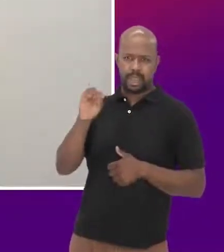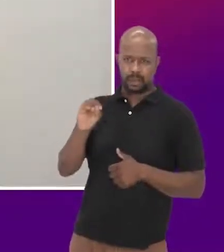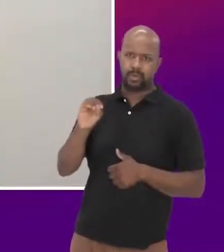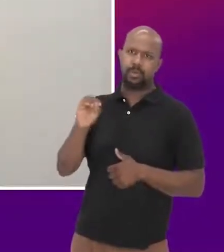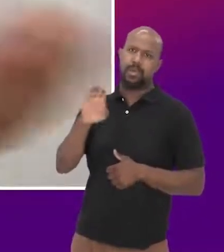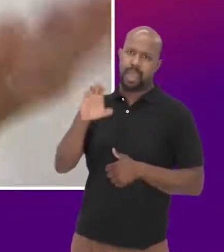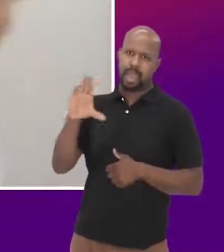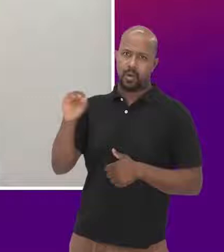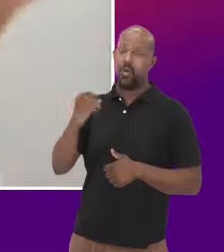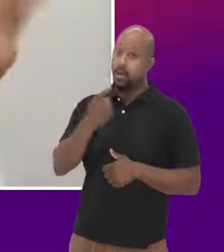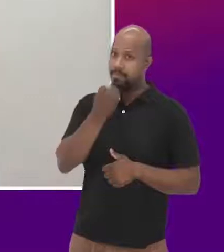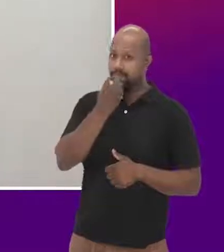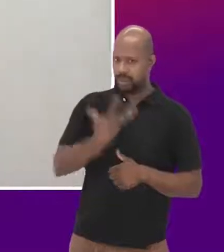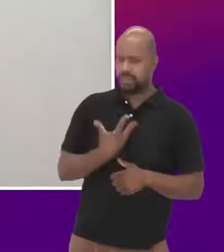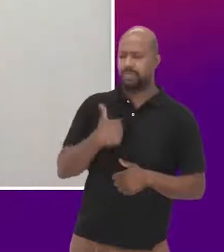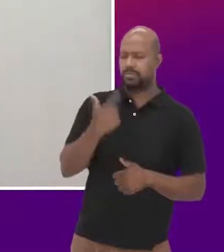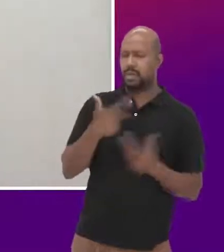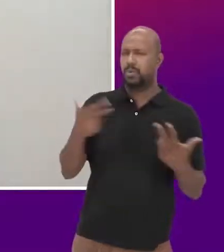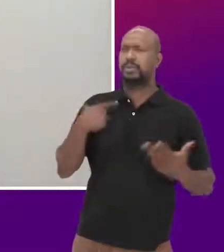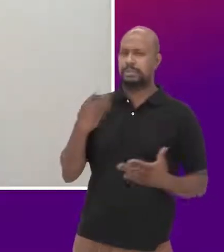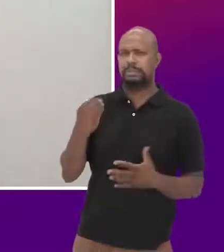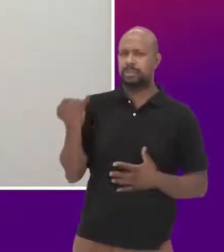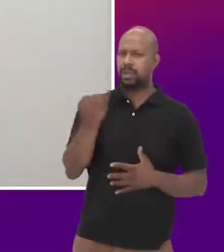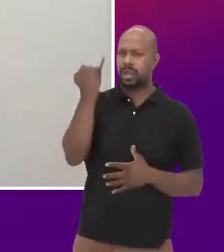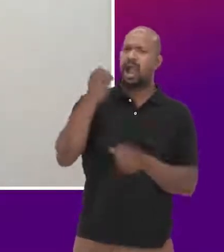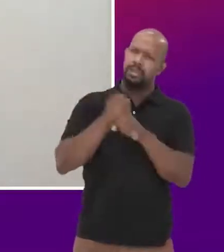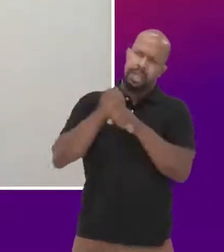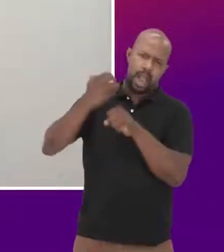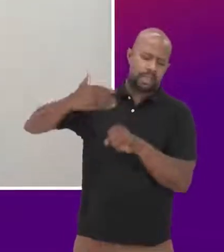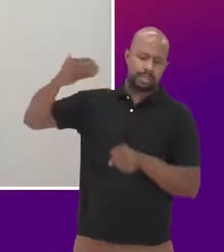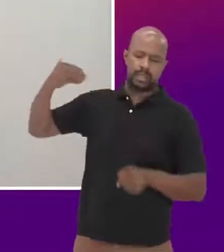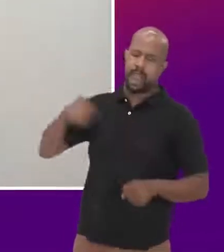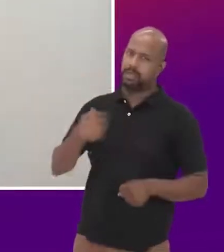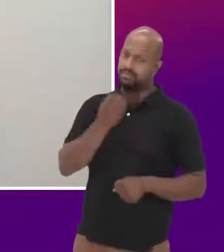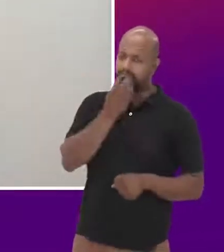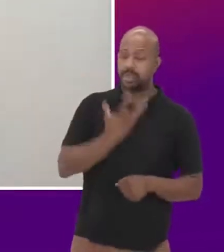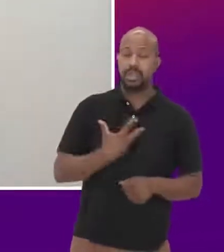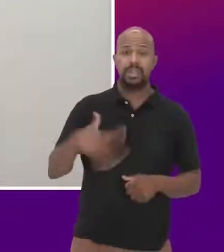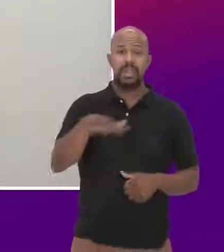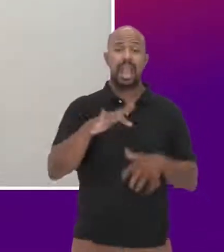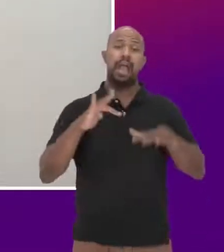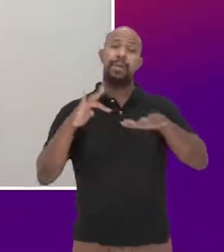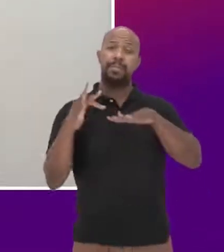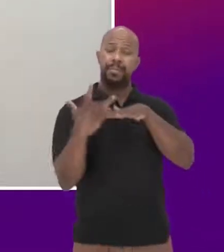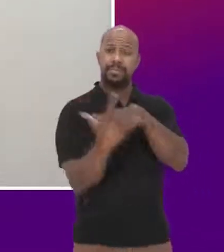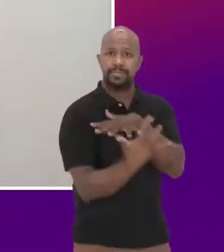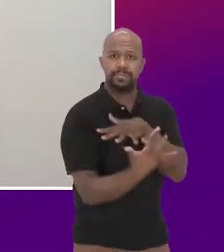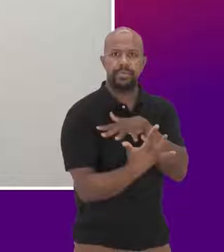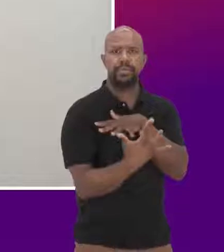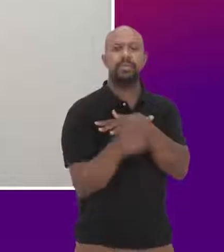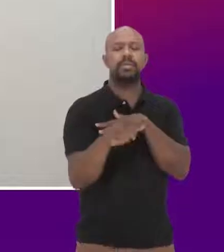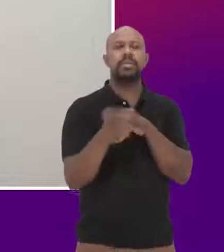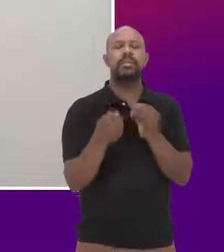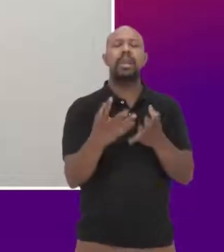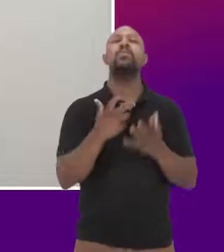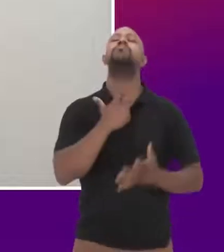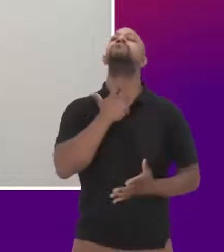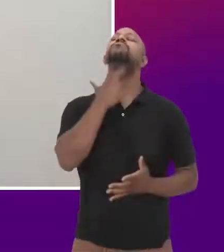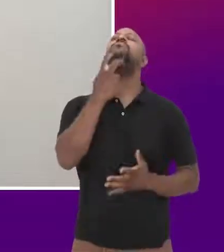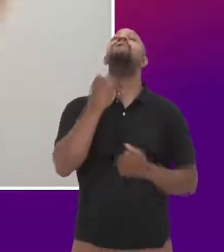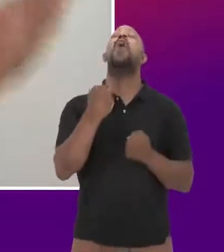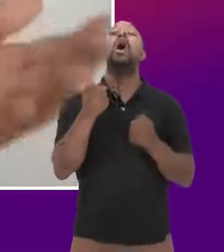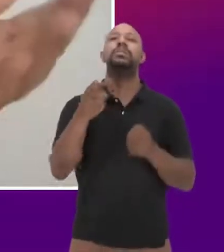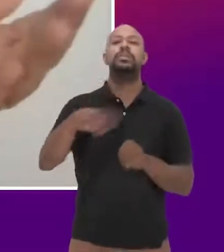uma coisa muito importante já há alguns anos atrás, que as redes sociais deram vozes